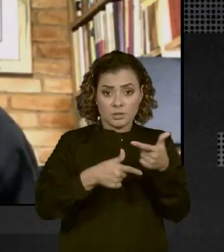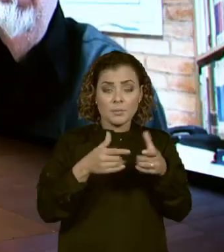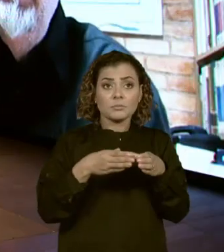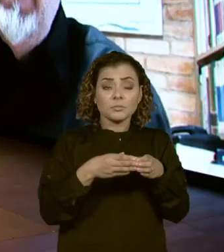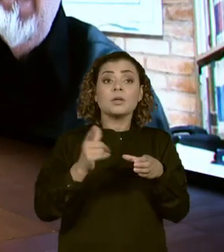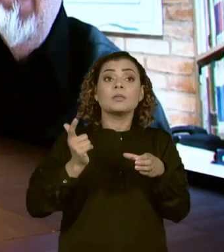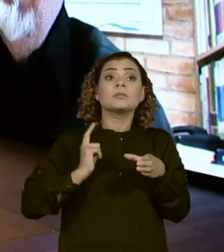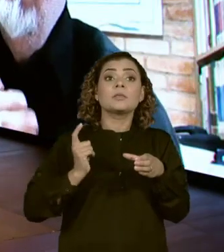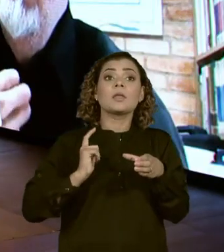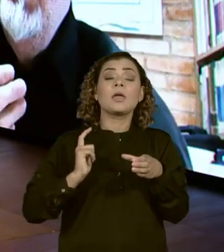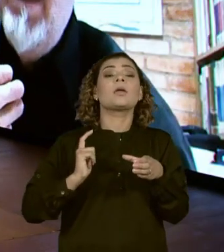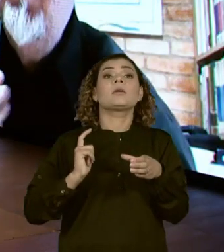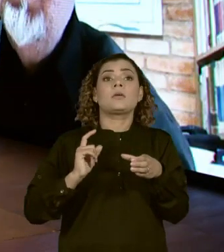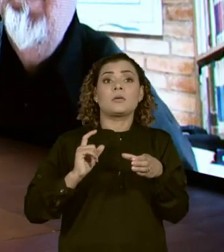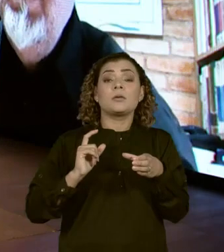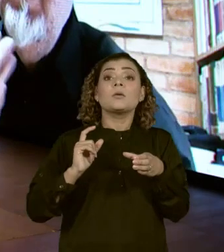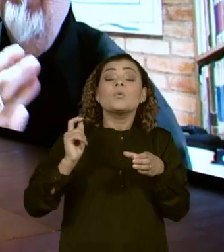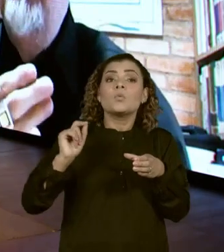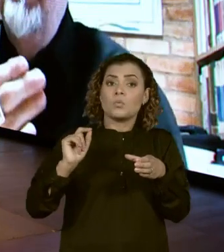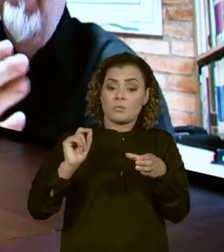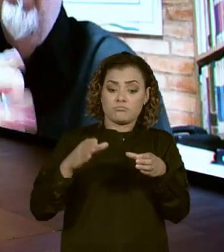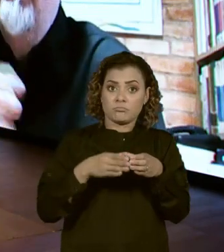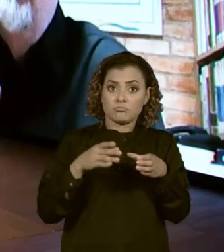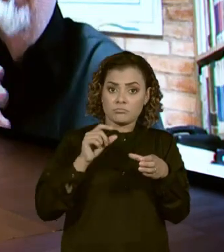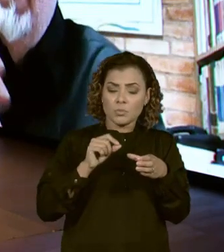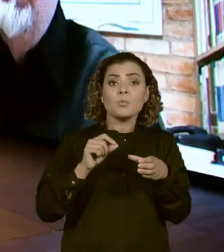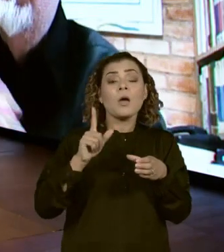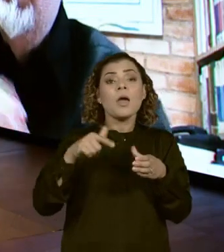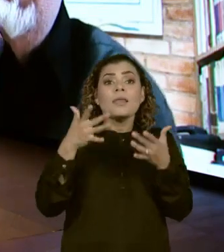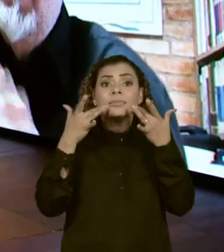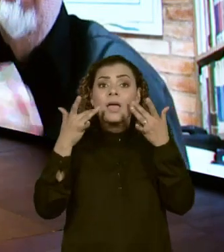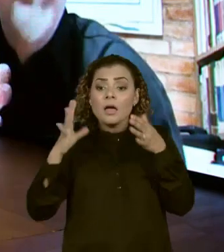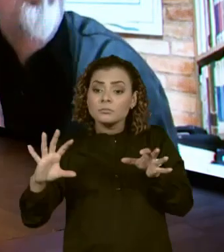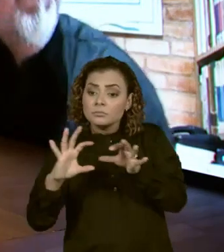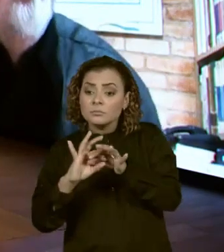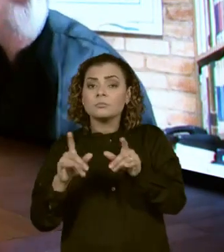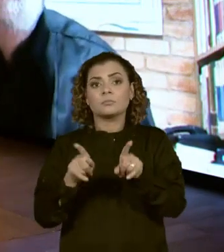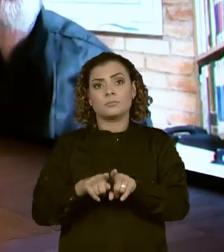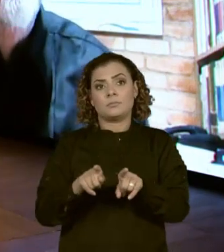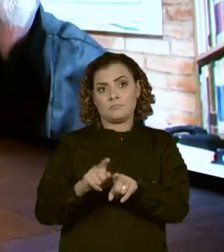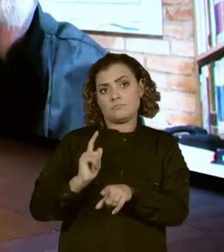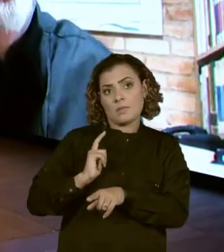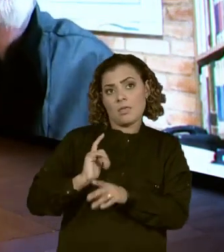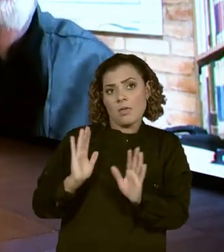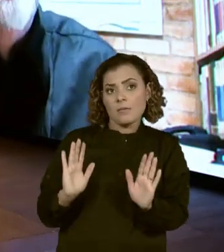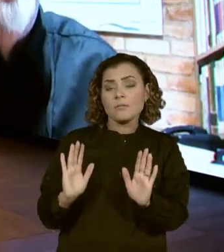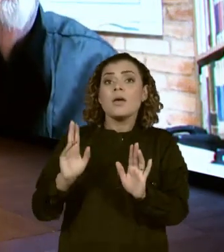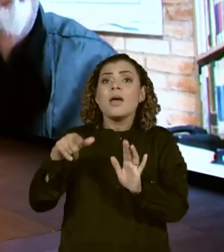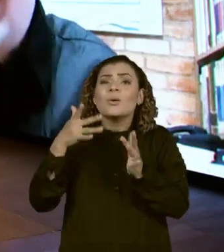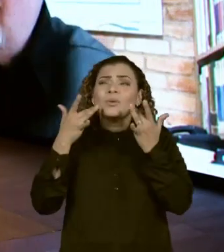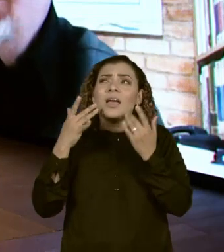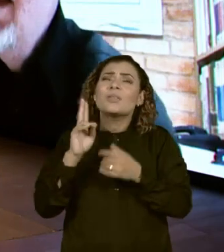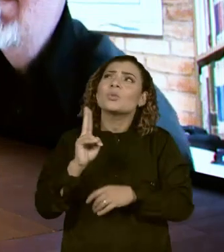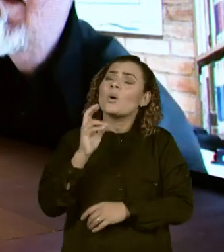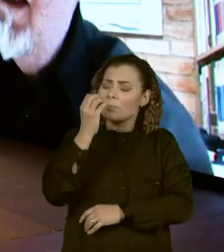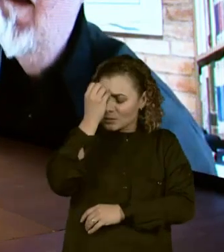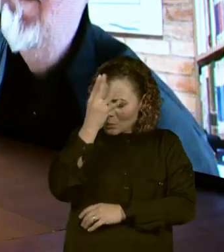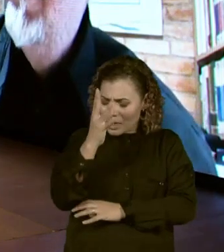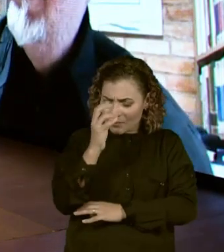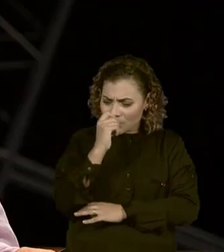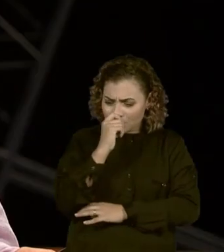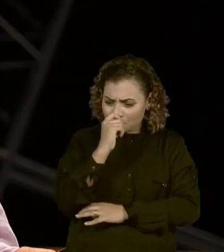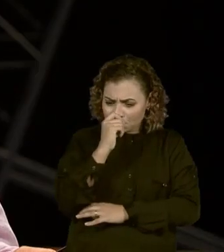quisesse. E foi maravilhoso, porque um dia ele chegou para mim e falou: eu tenho no grupo, na Companhia Estável de Repertório,